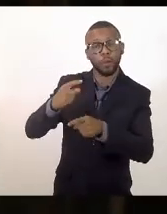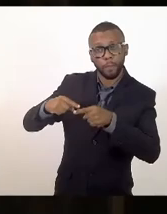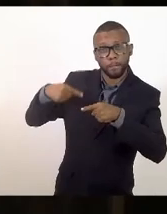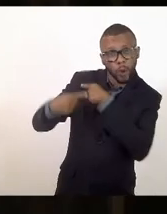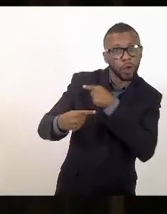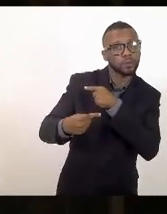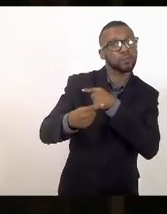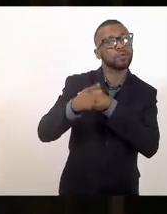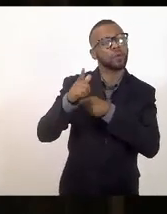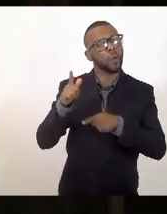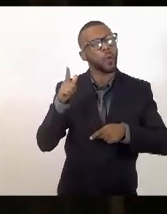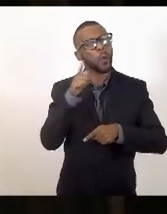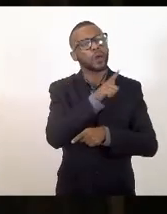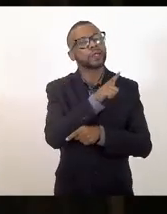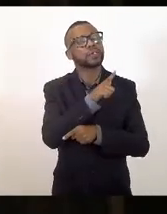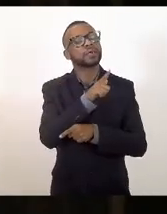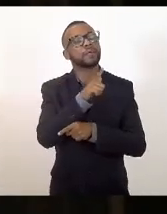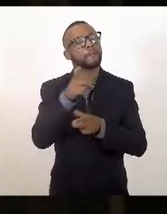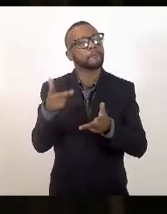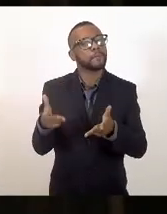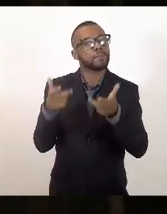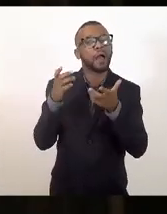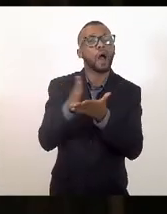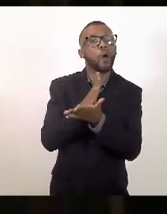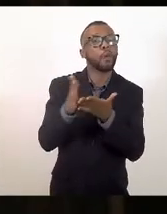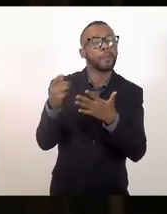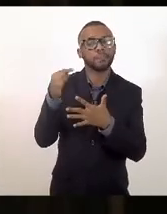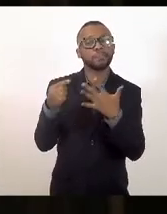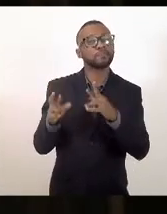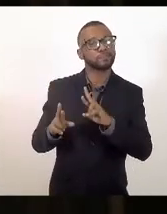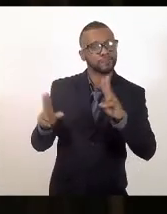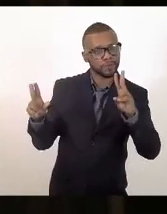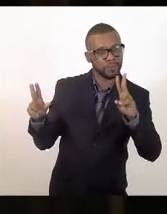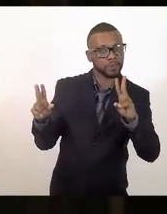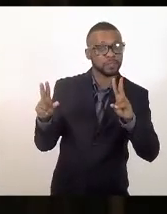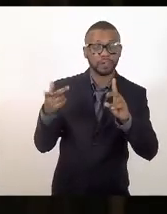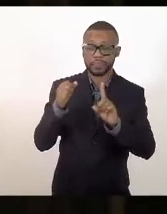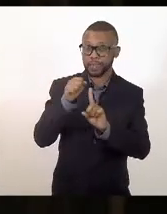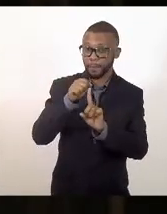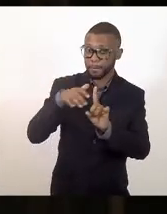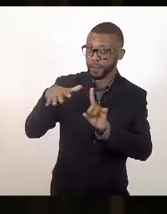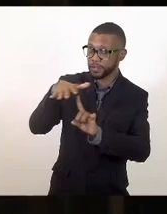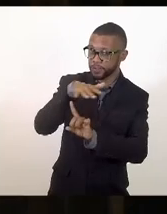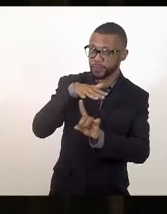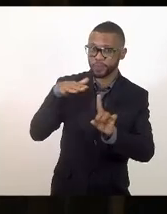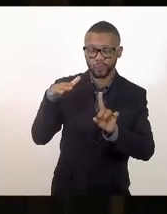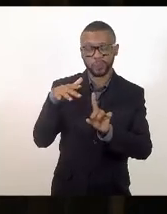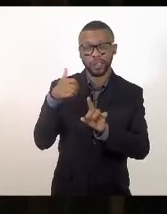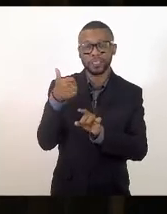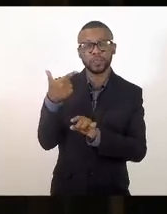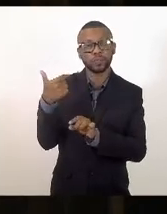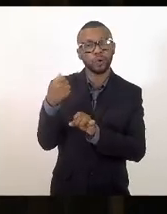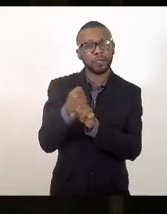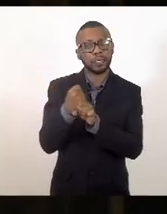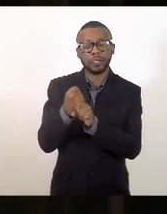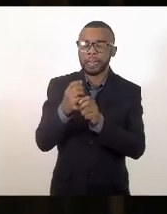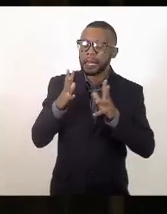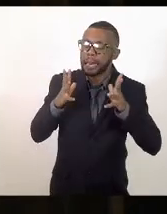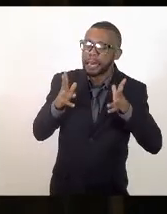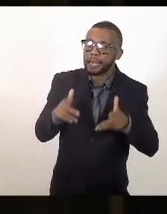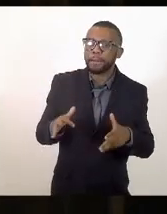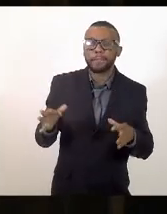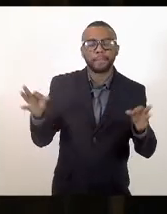conseguir notar algumas diferenças na Baía de Guanabara e em 12 anos ela totalmente limpa. Esses